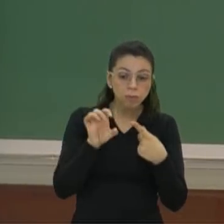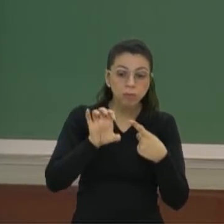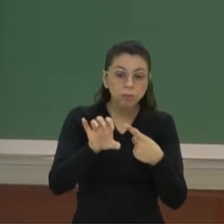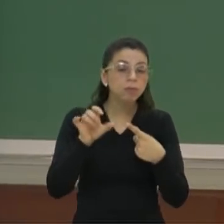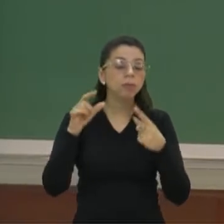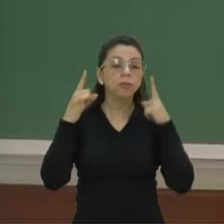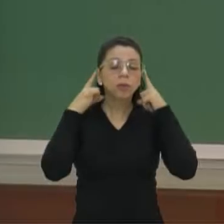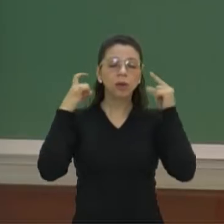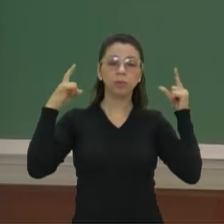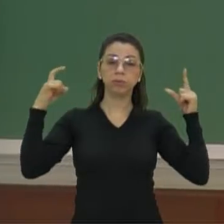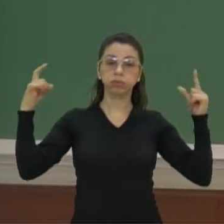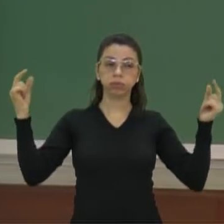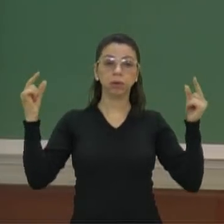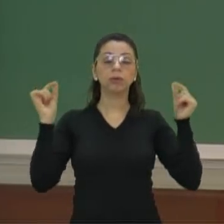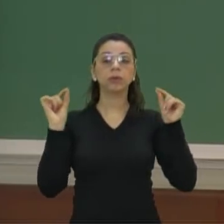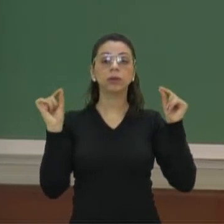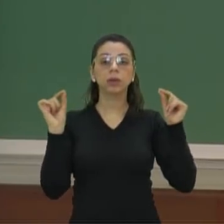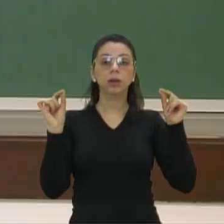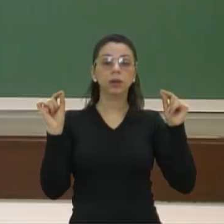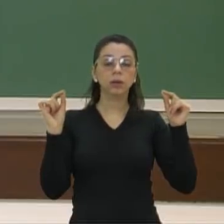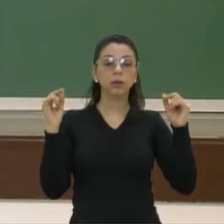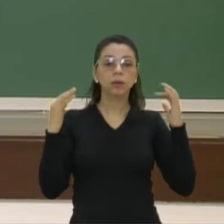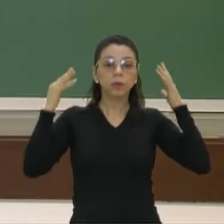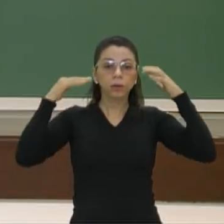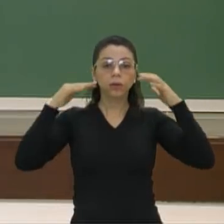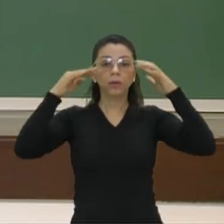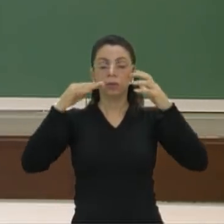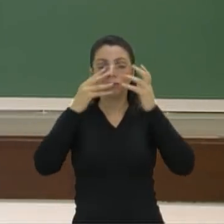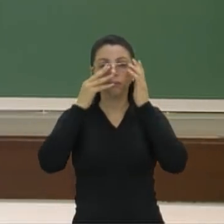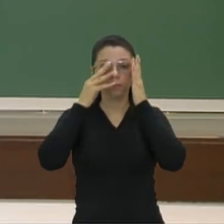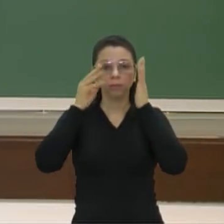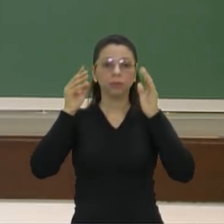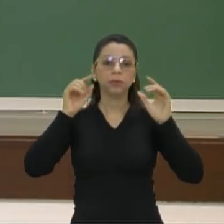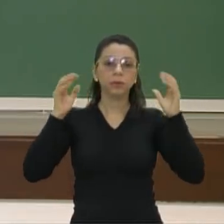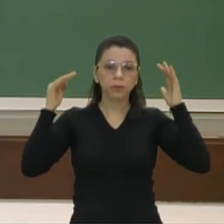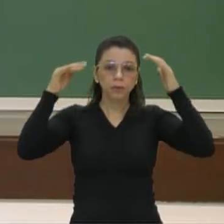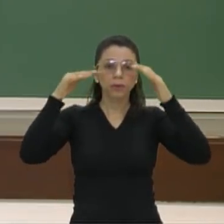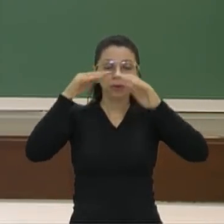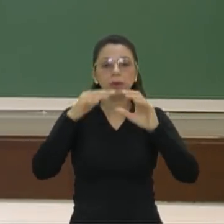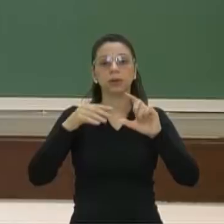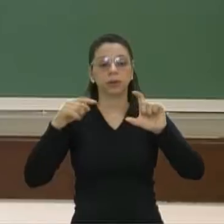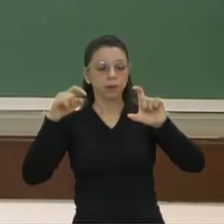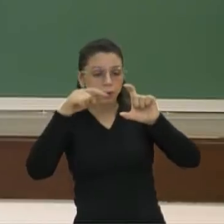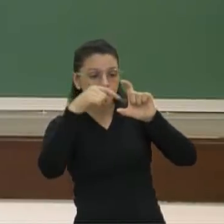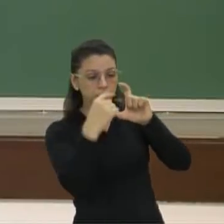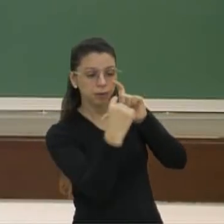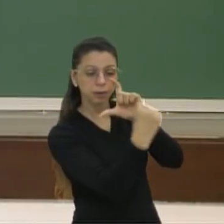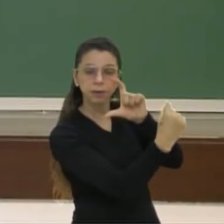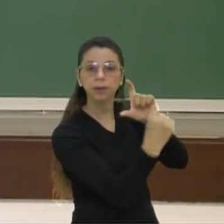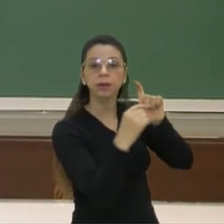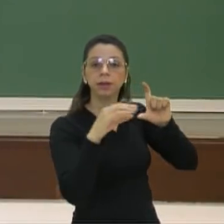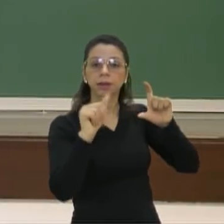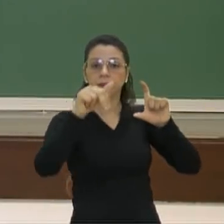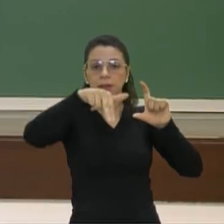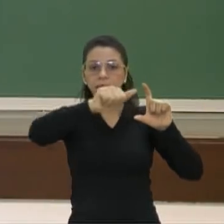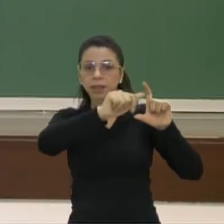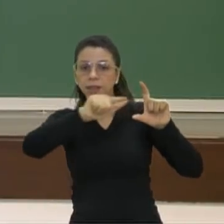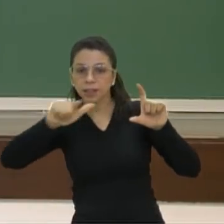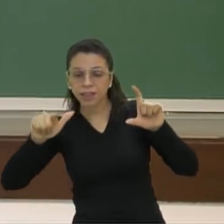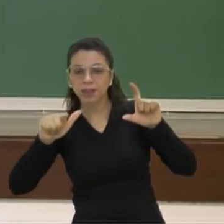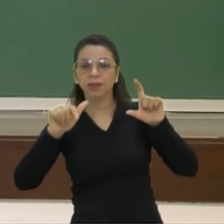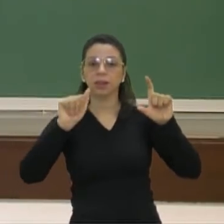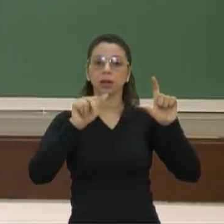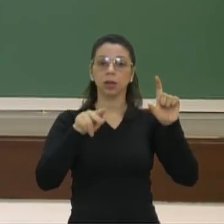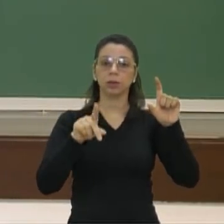alto ele está indo diretamente para o seu pavilhão, diretamente para o seu canal auditivo, que vai chegar